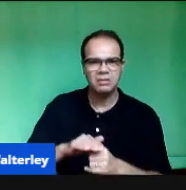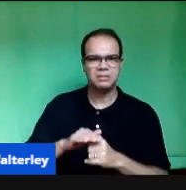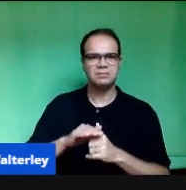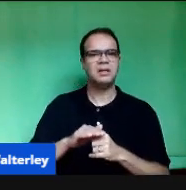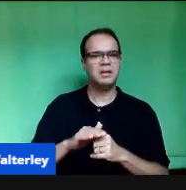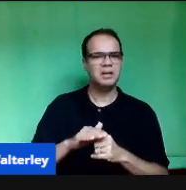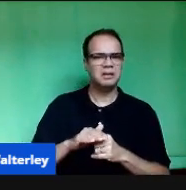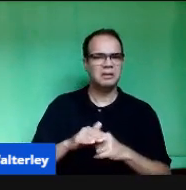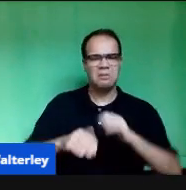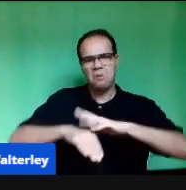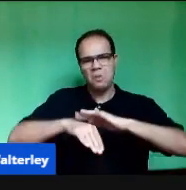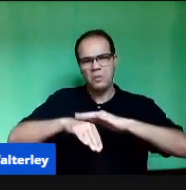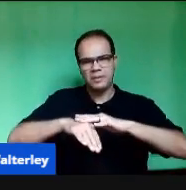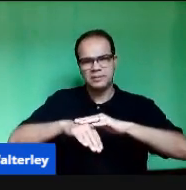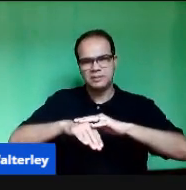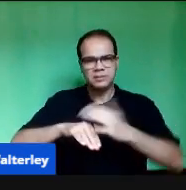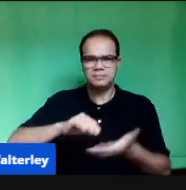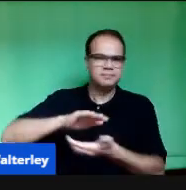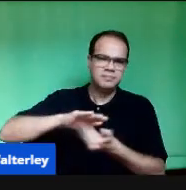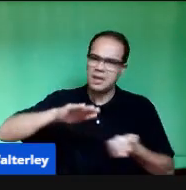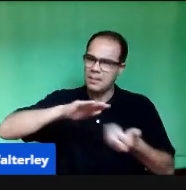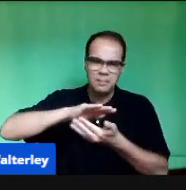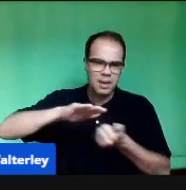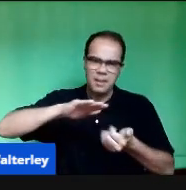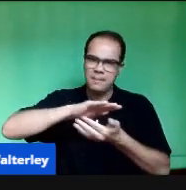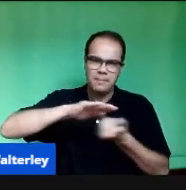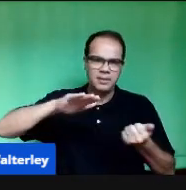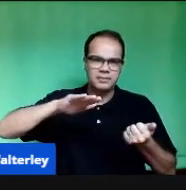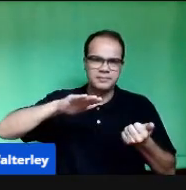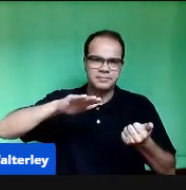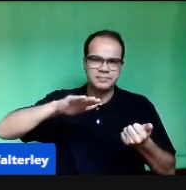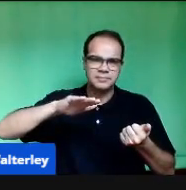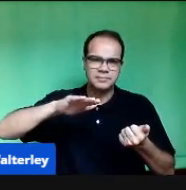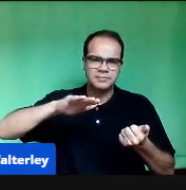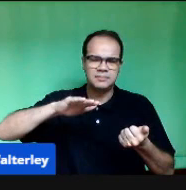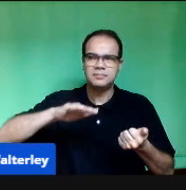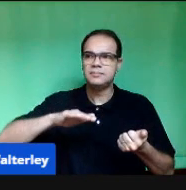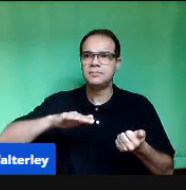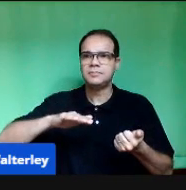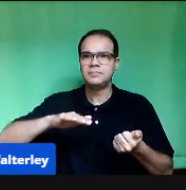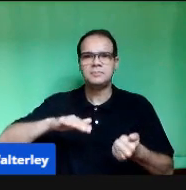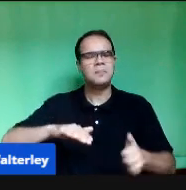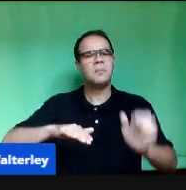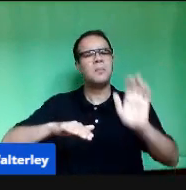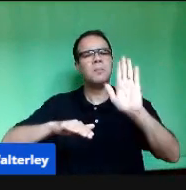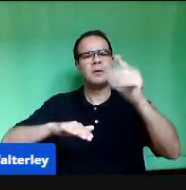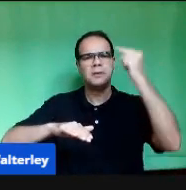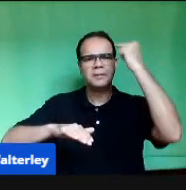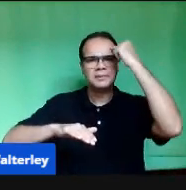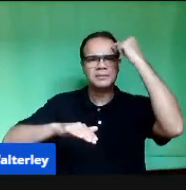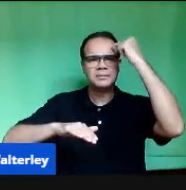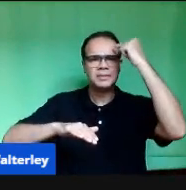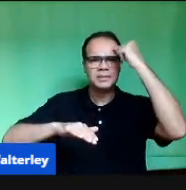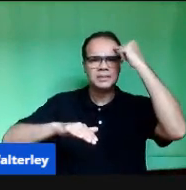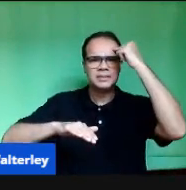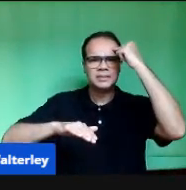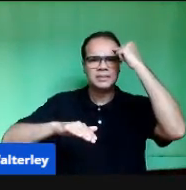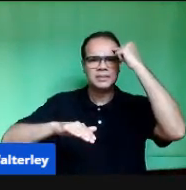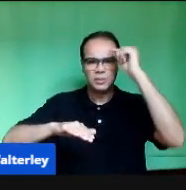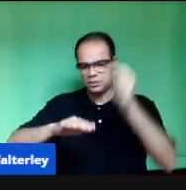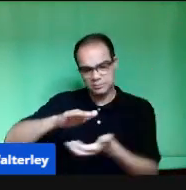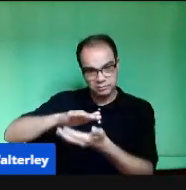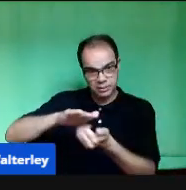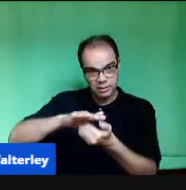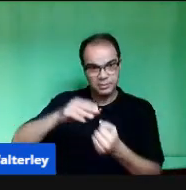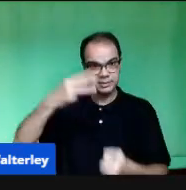Mas vejam, a retirada ela não altera o processo cultural de imediato. Nós